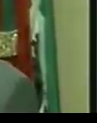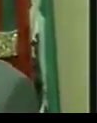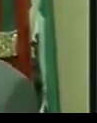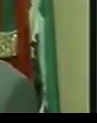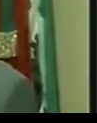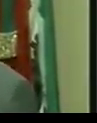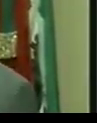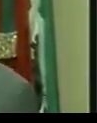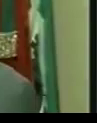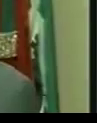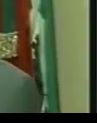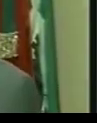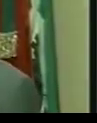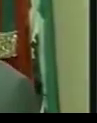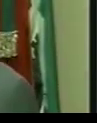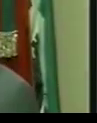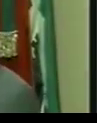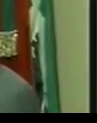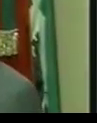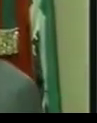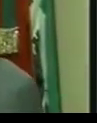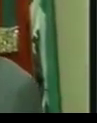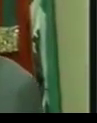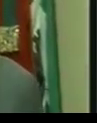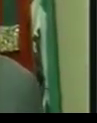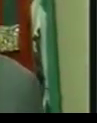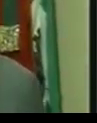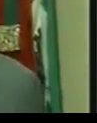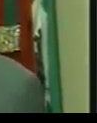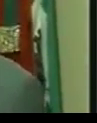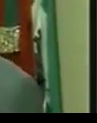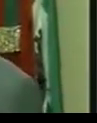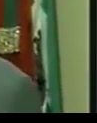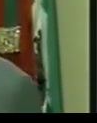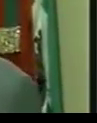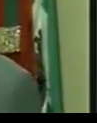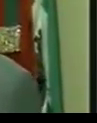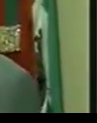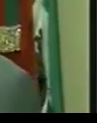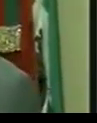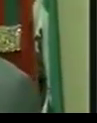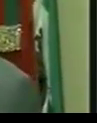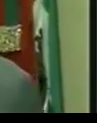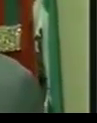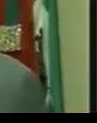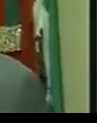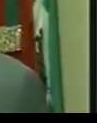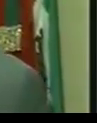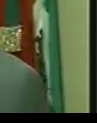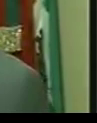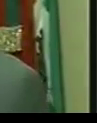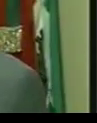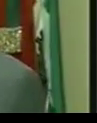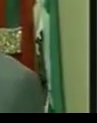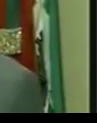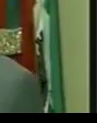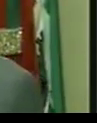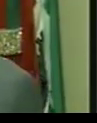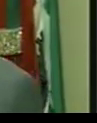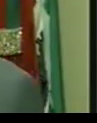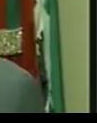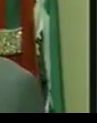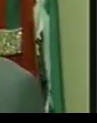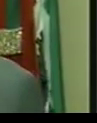a gente não sabe ainda quantos alunos participarão em cada uma delas, mas eu tenho certeza que